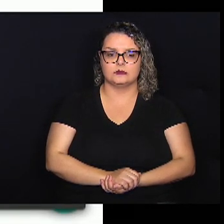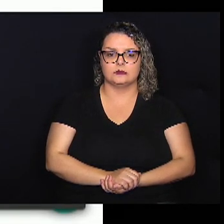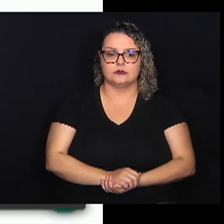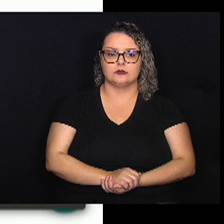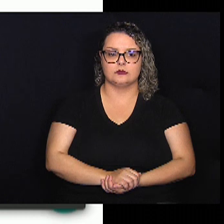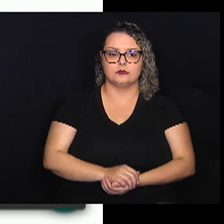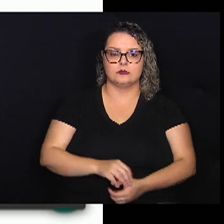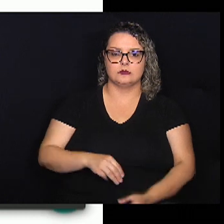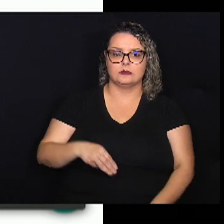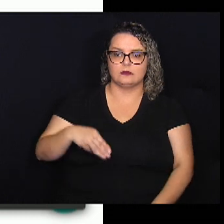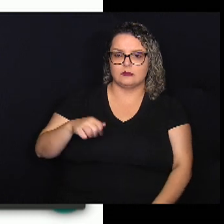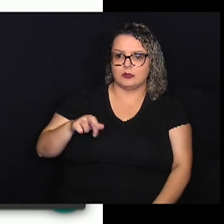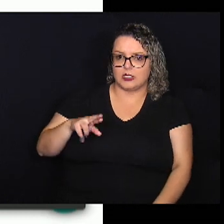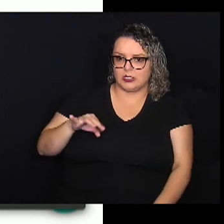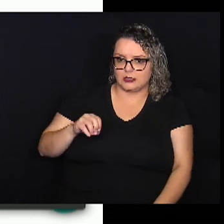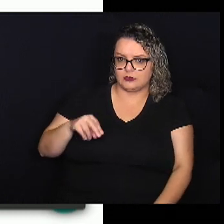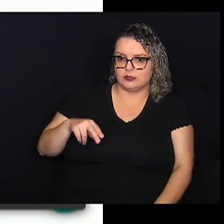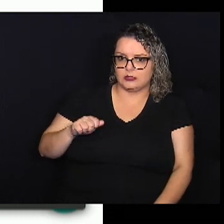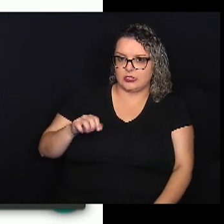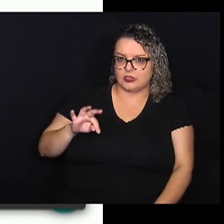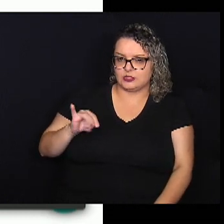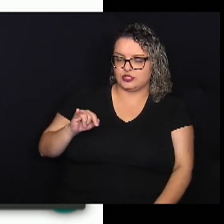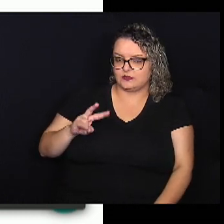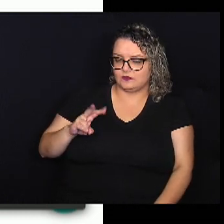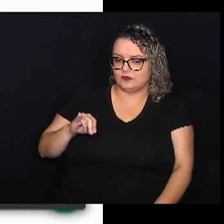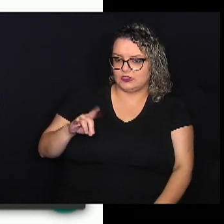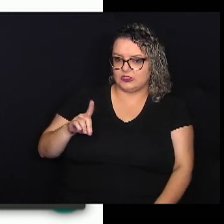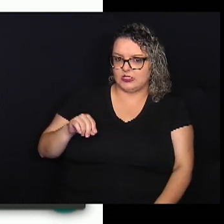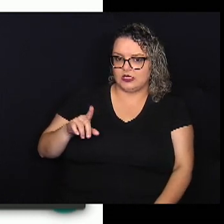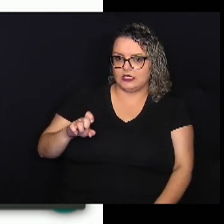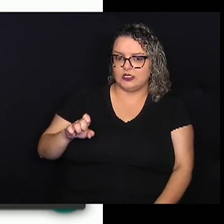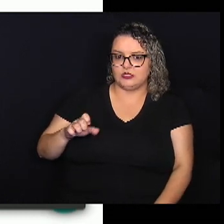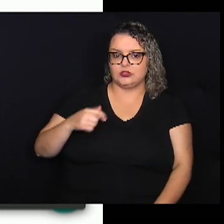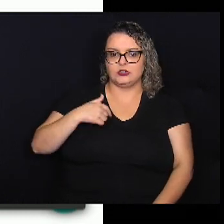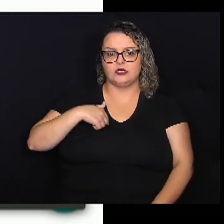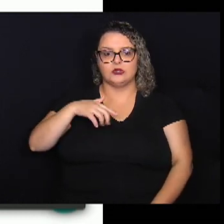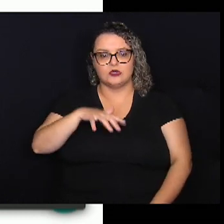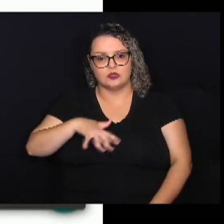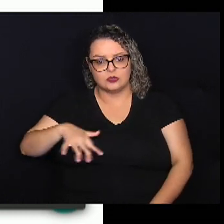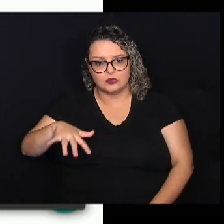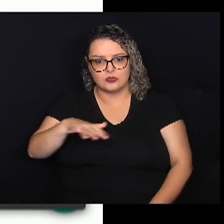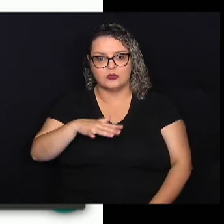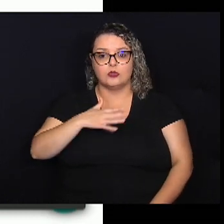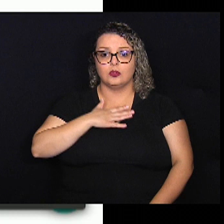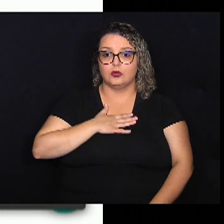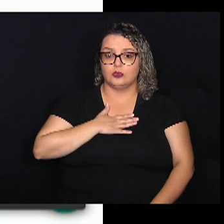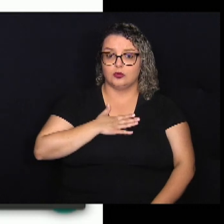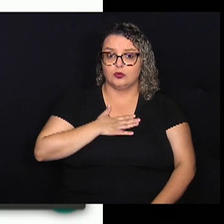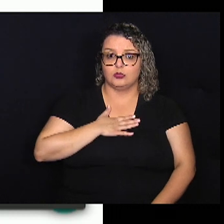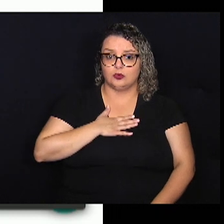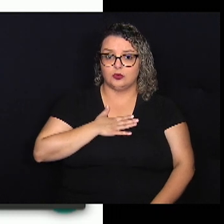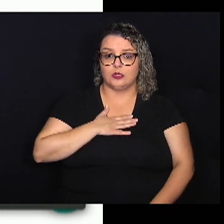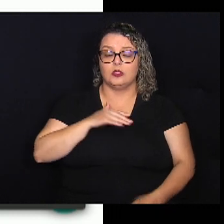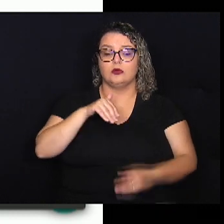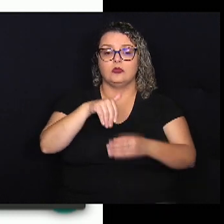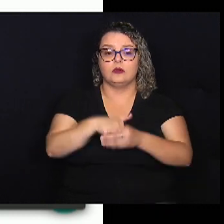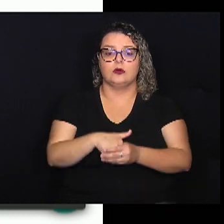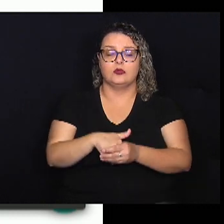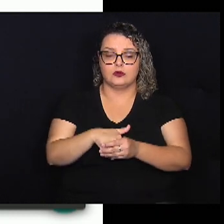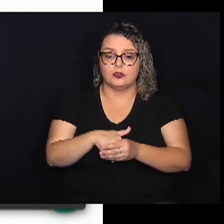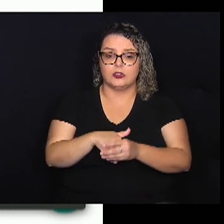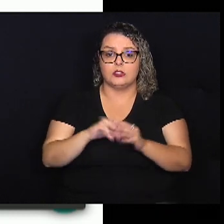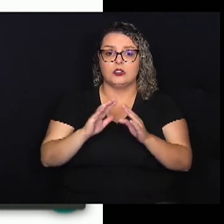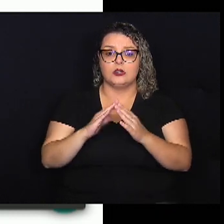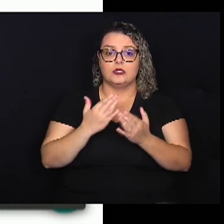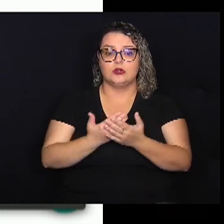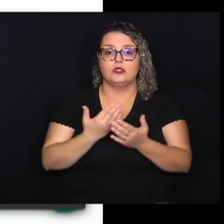Mário Natividade. Com isso, eu sou dessa zona eleitoral. No meu caso, eu vou votar, então, na Escola